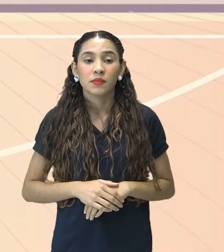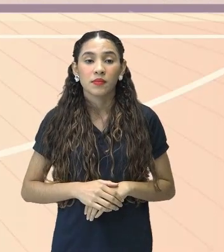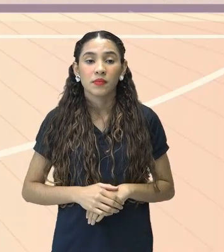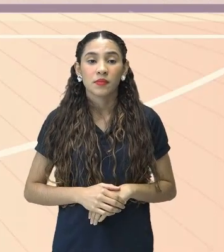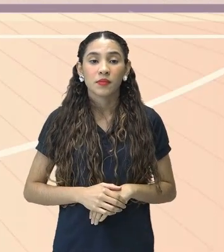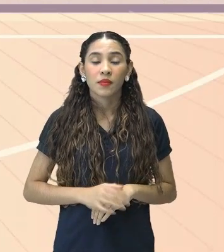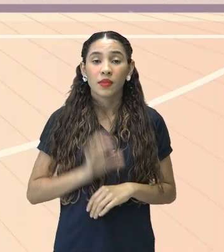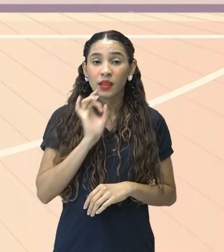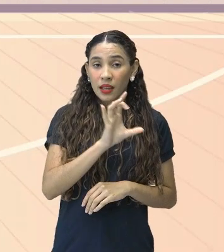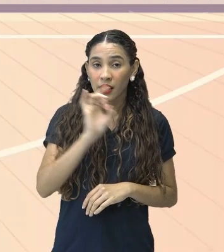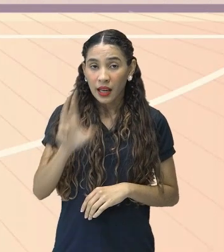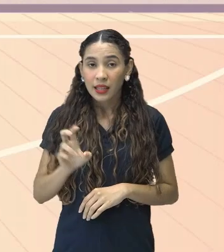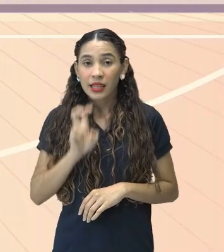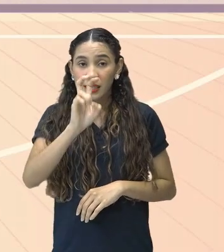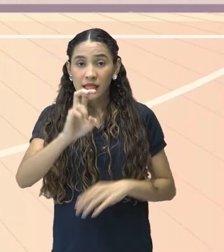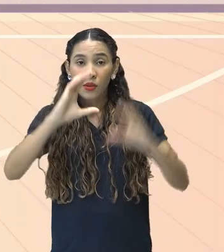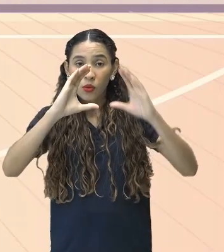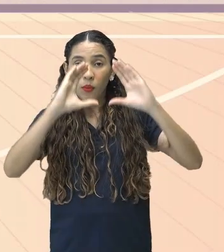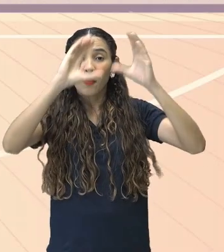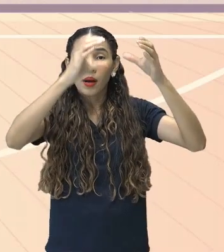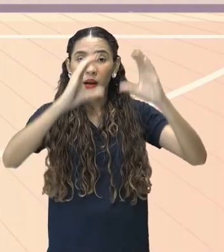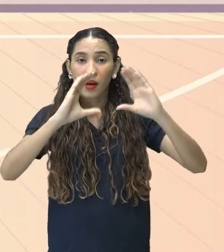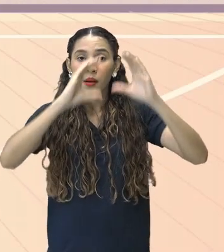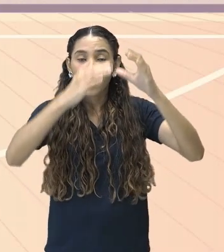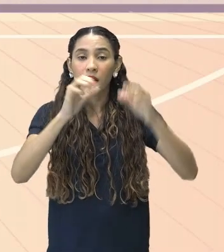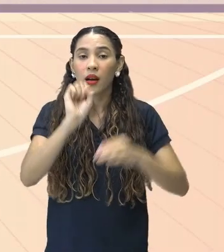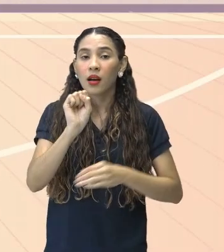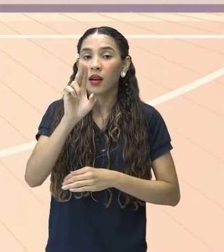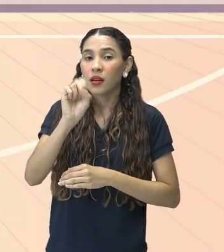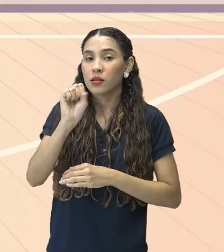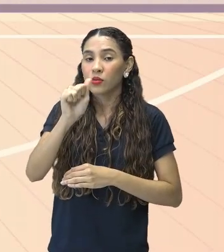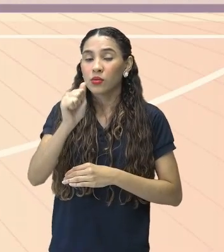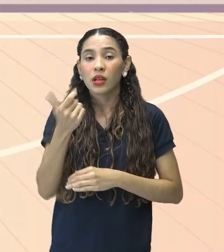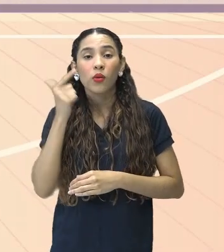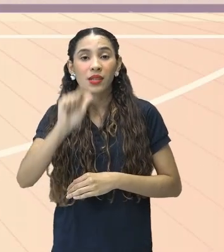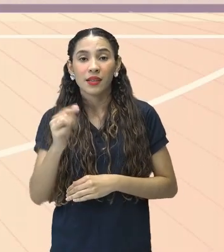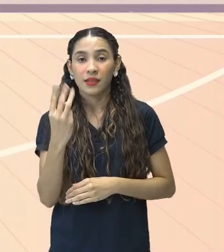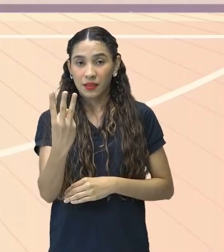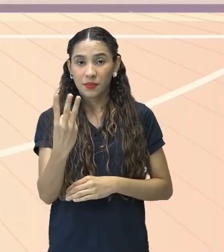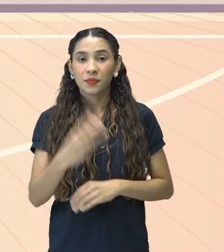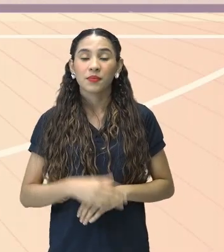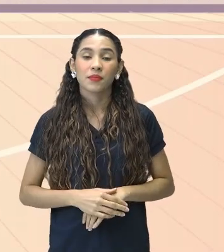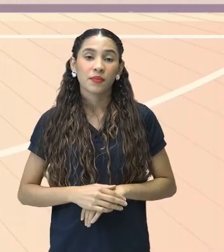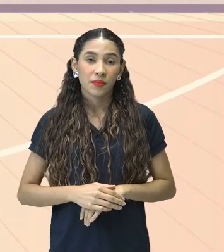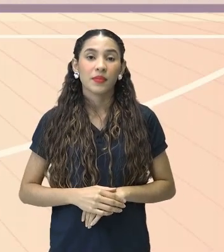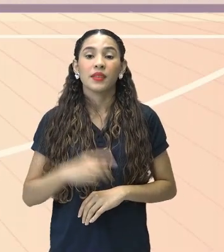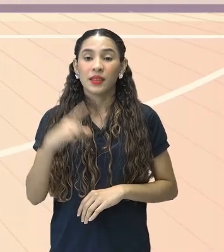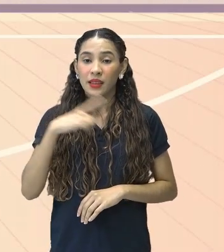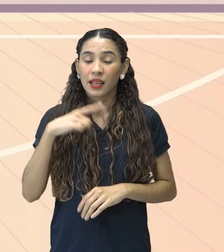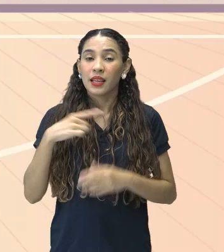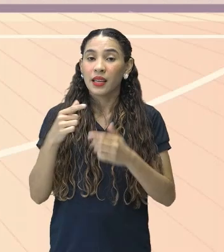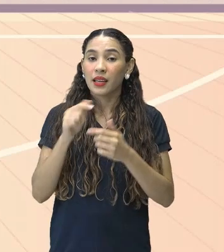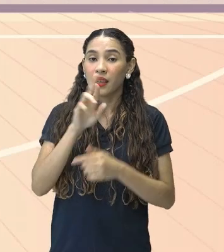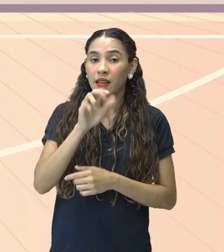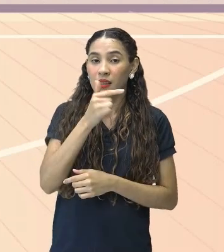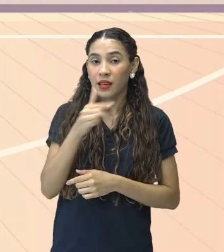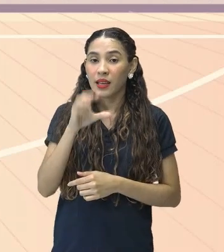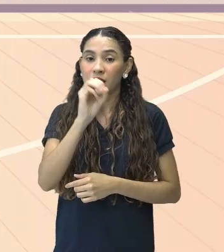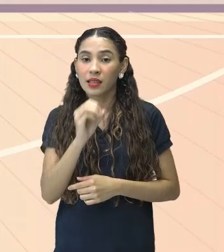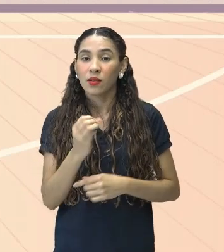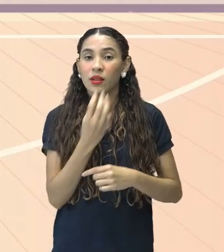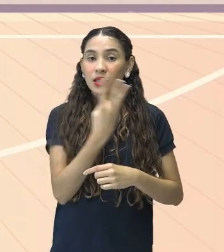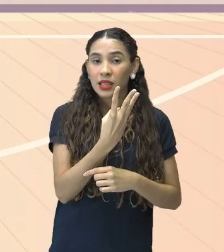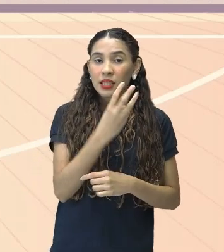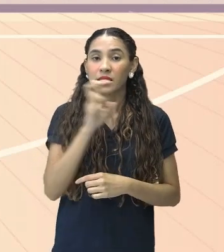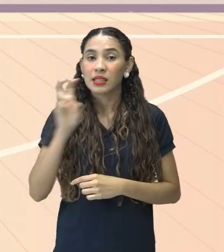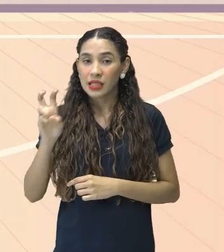cada 5 arremessos, Susan acerta 3, né? E aí a gente tem a nossa razão, 3